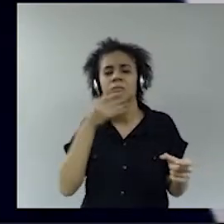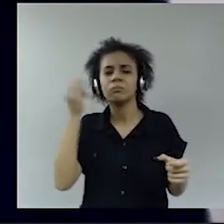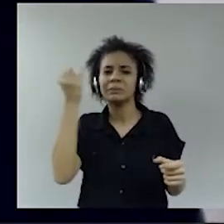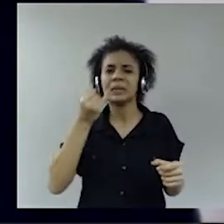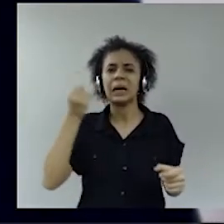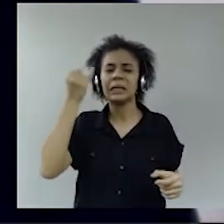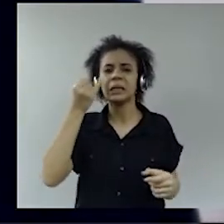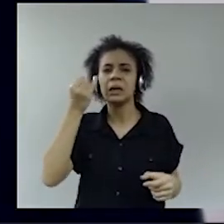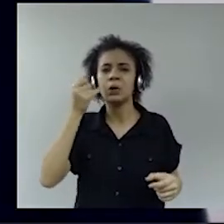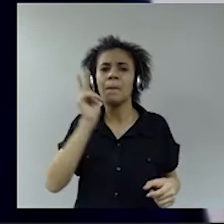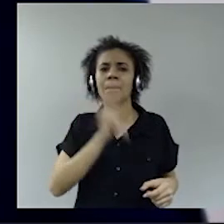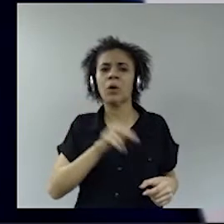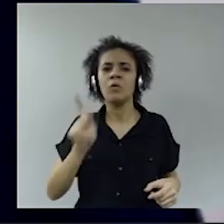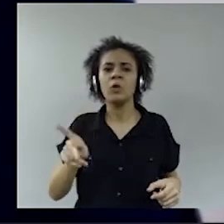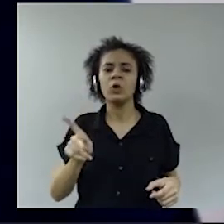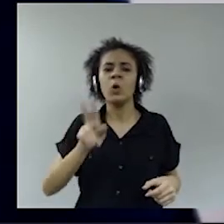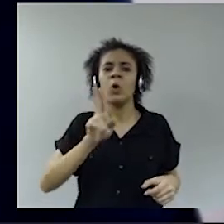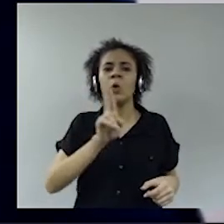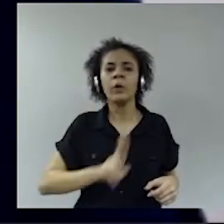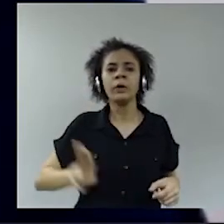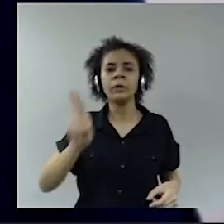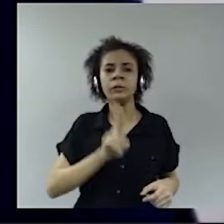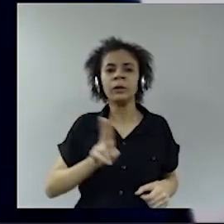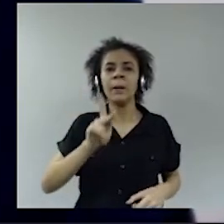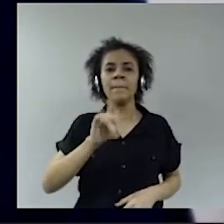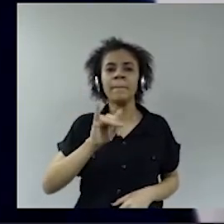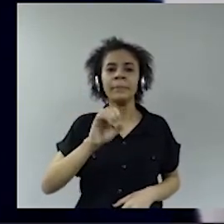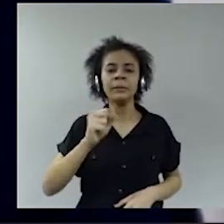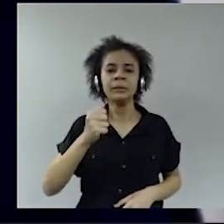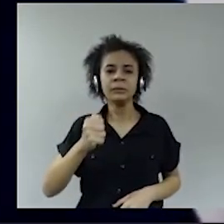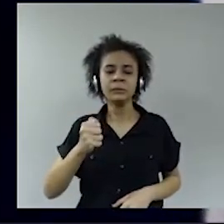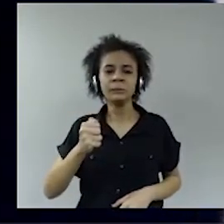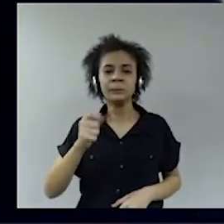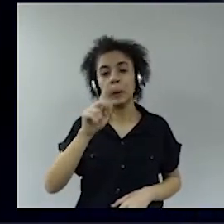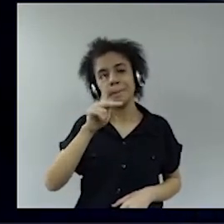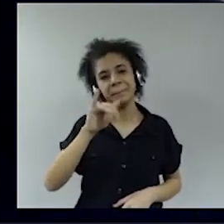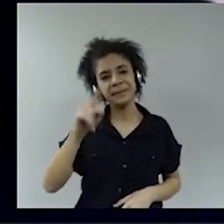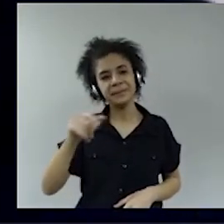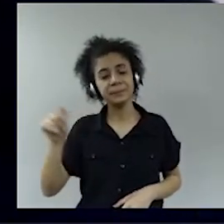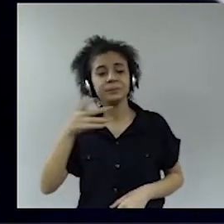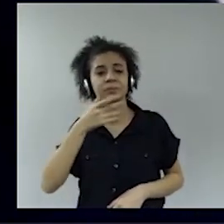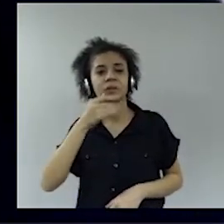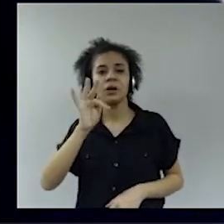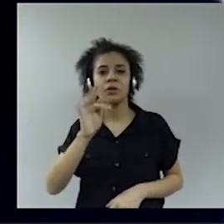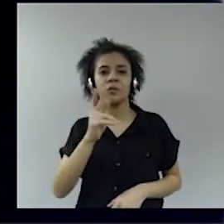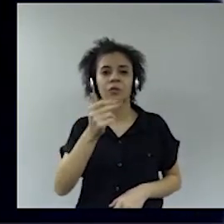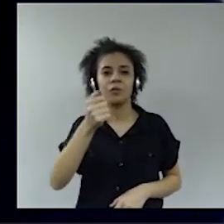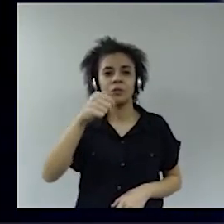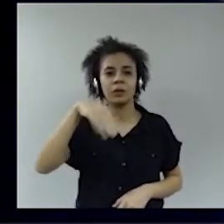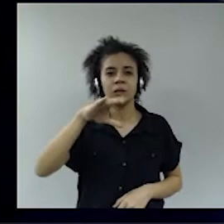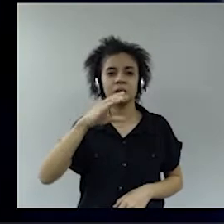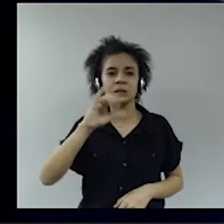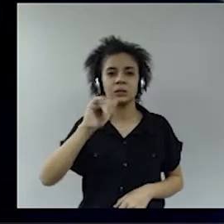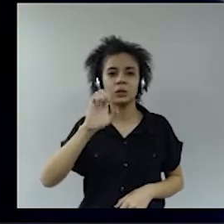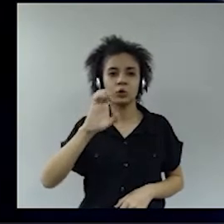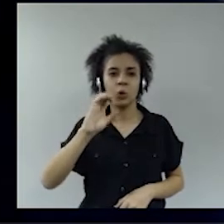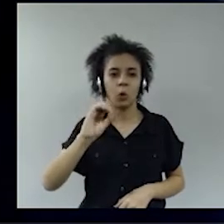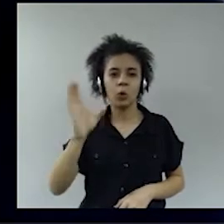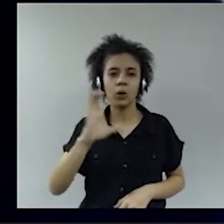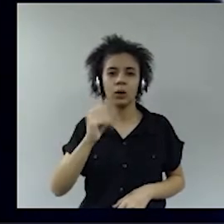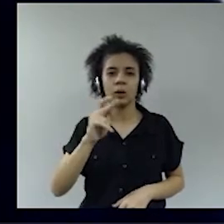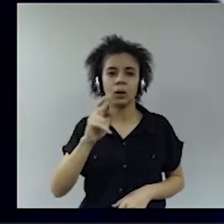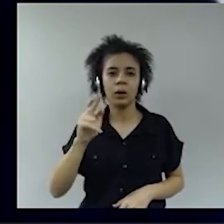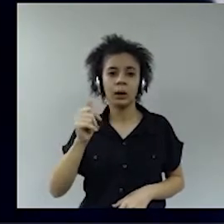italiano, professor da Universidade de Pisa, Francesco Carrara, o seguinte: